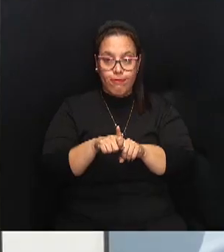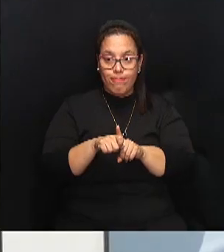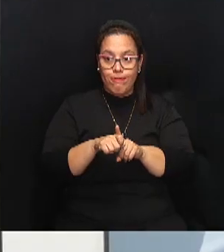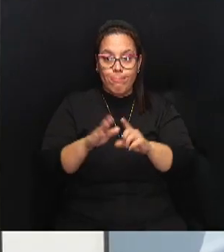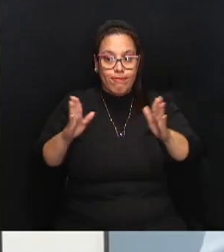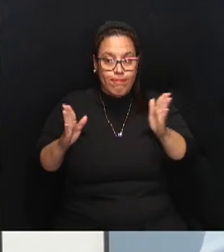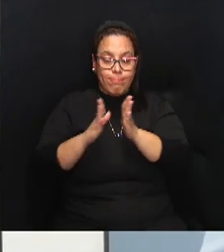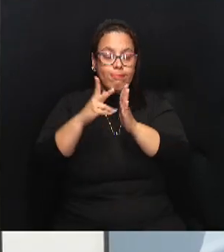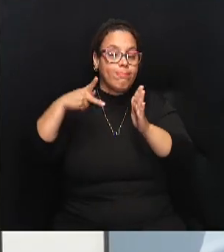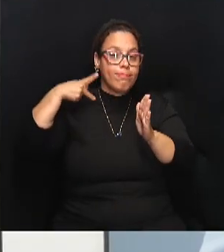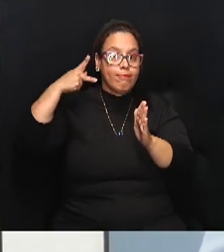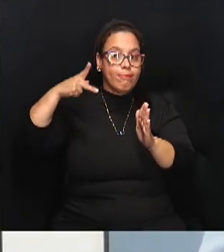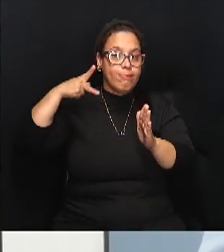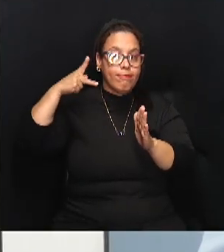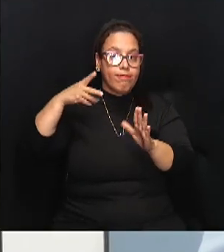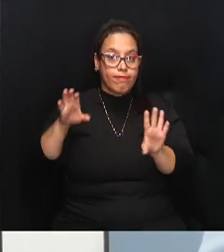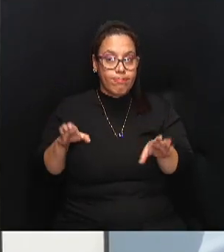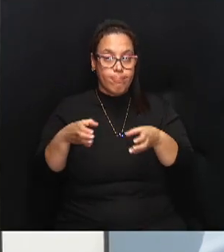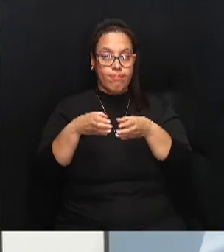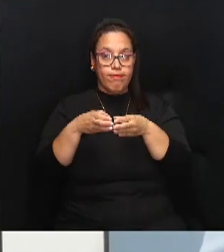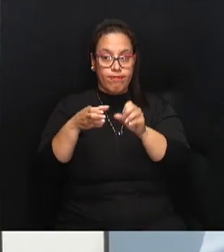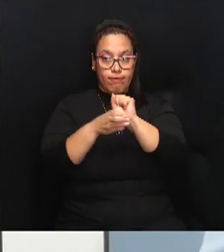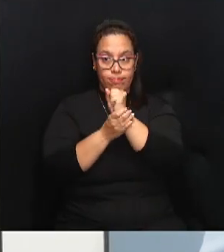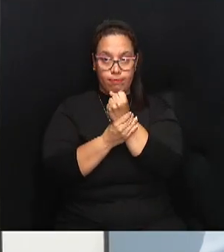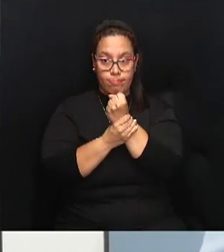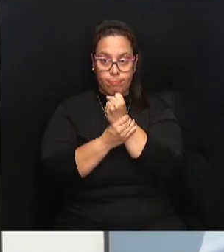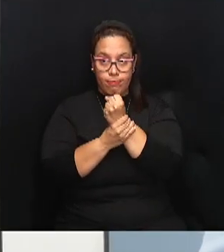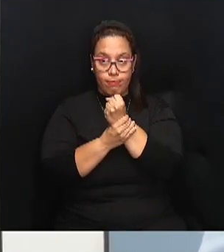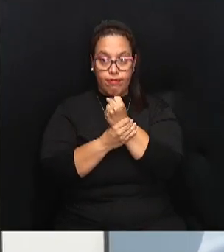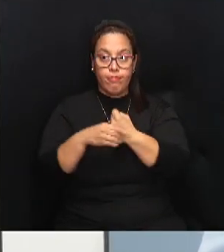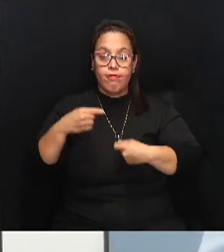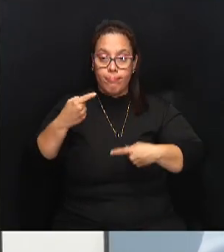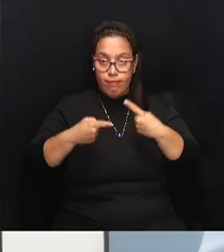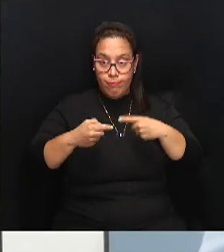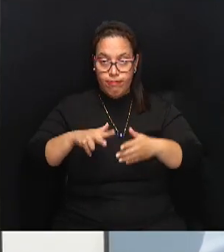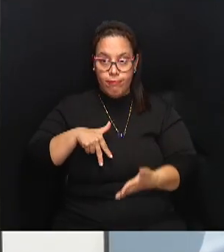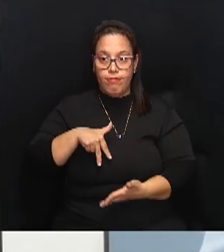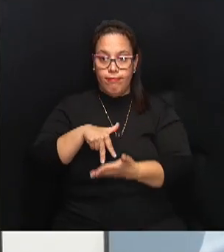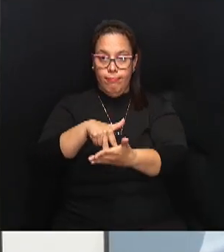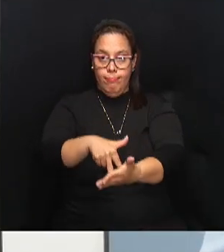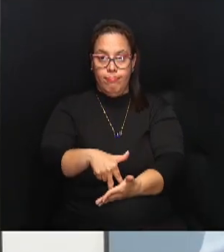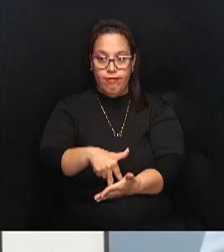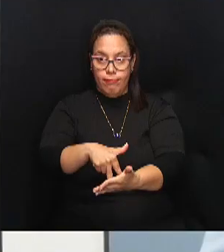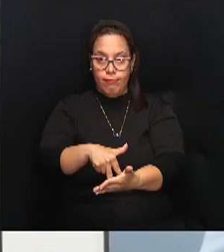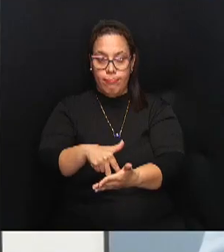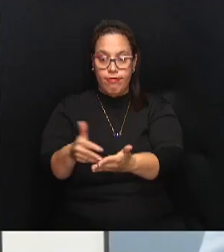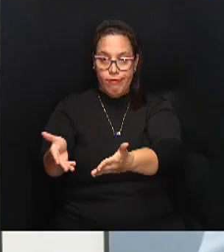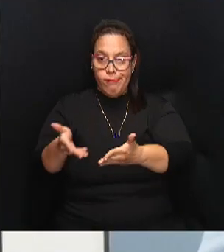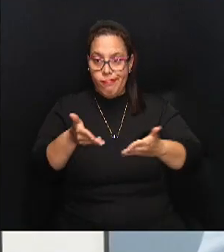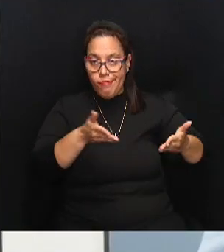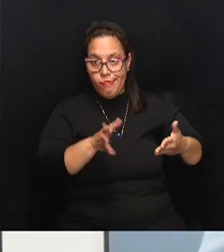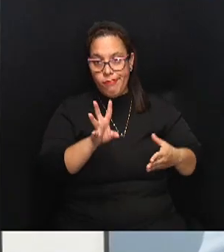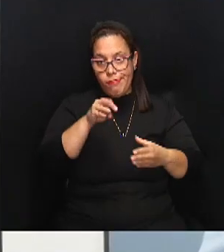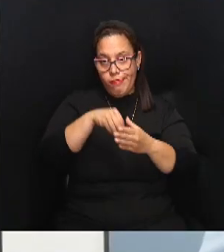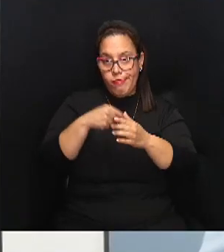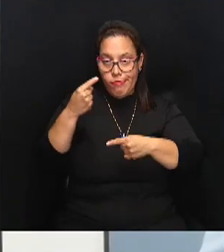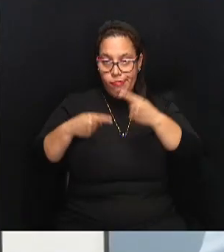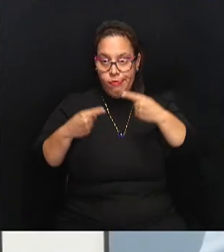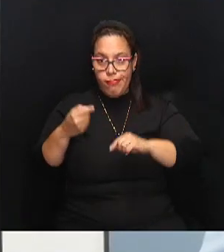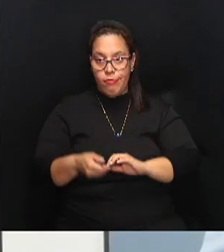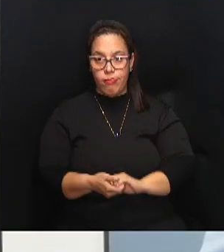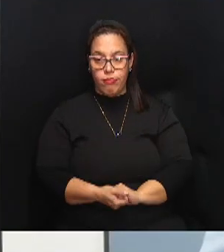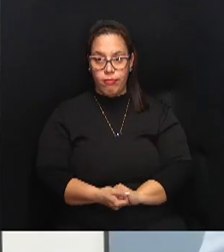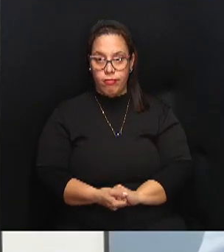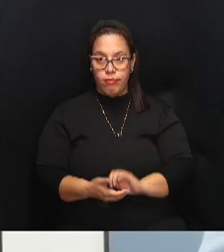Frente Parlamentar, junto com a Comissão de Segurança, nós estamos dispostos a trazer aqui para fazer esses debates,